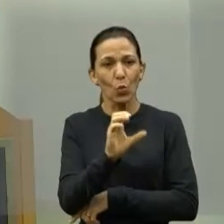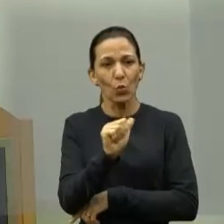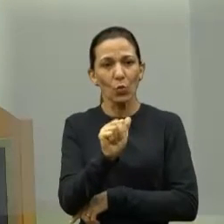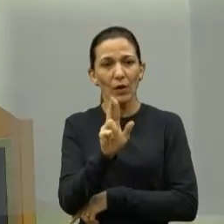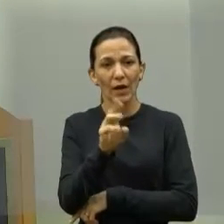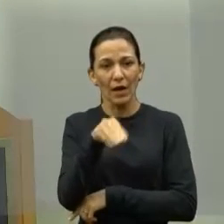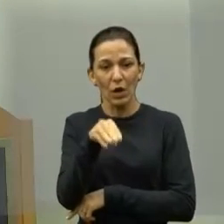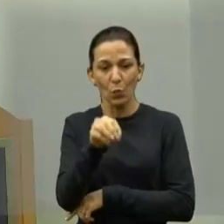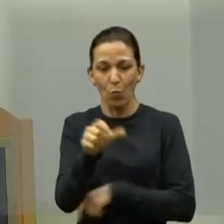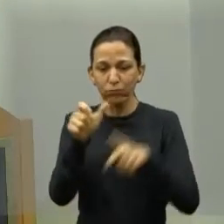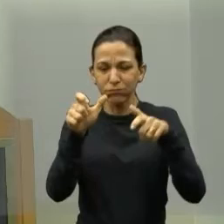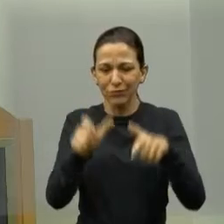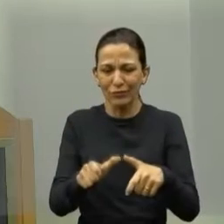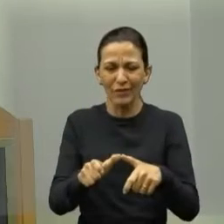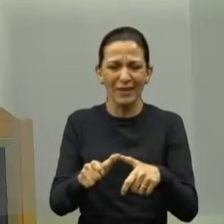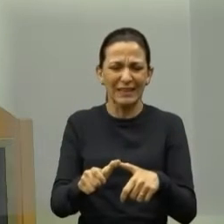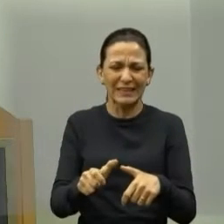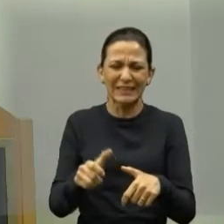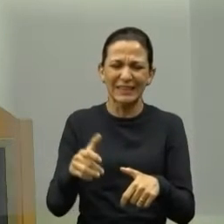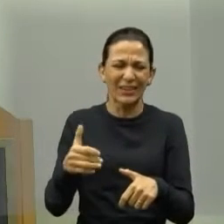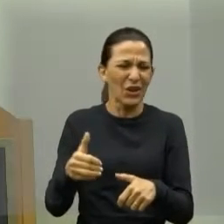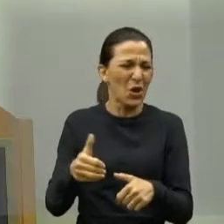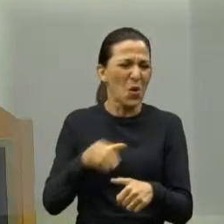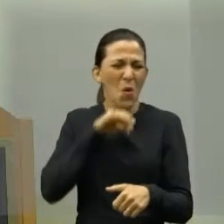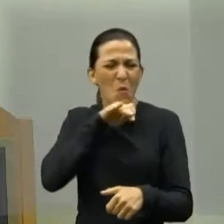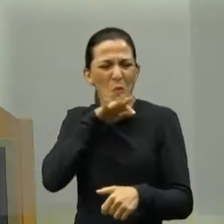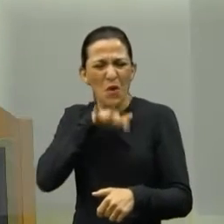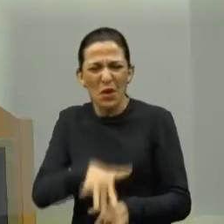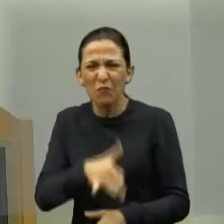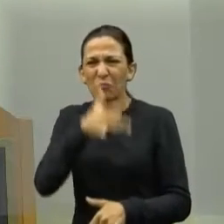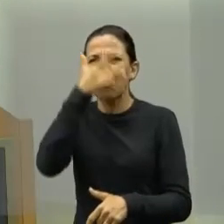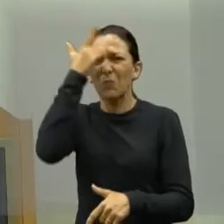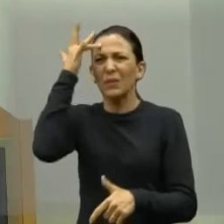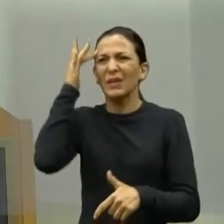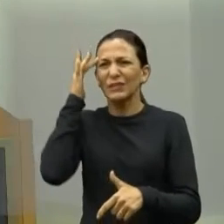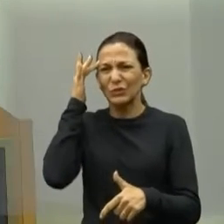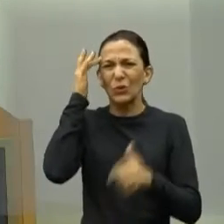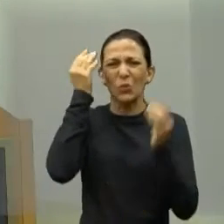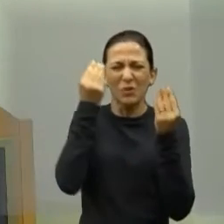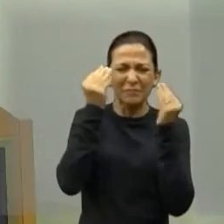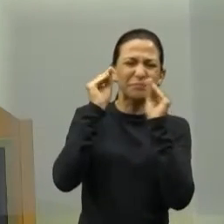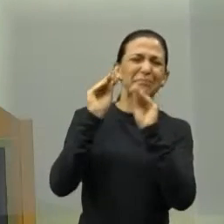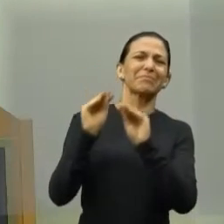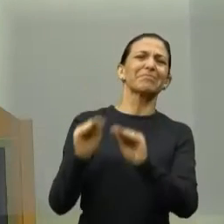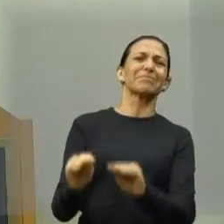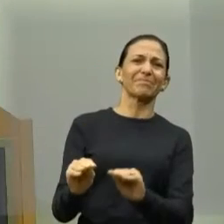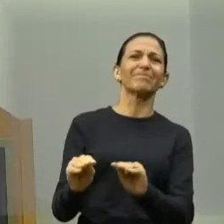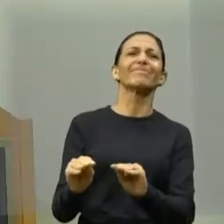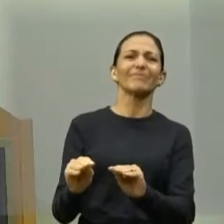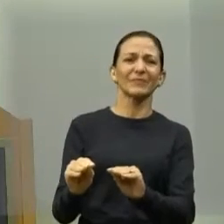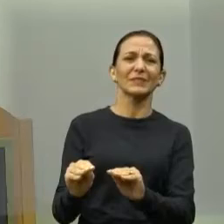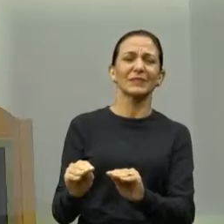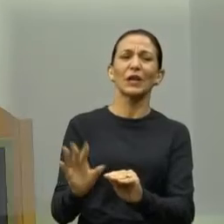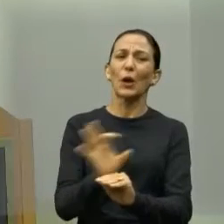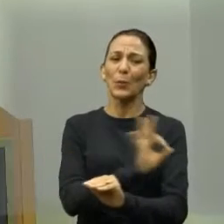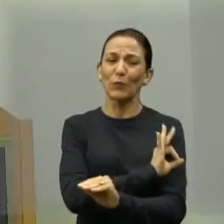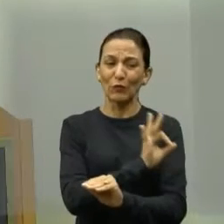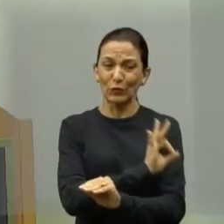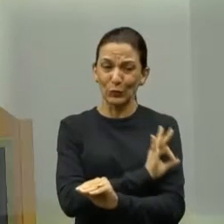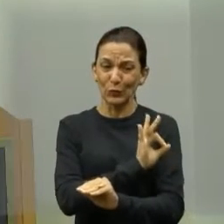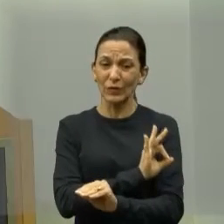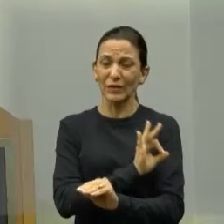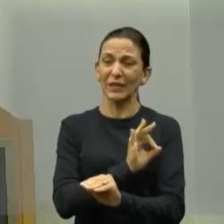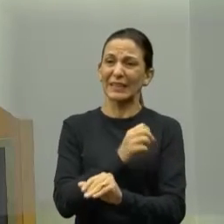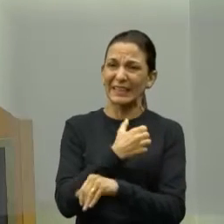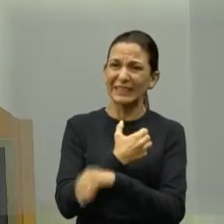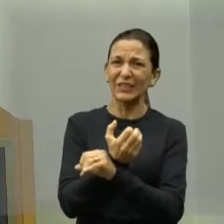local se tornou praticamente insalubre, com inúmeras pessoas totalmente abandonadas pelo poder público, sendo